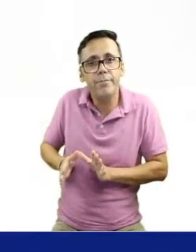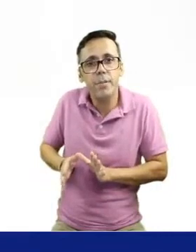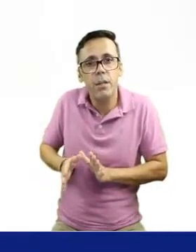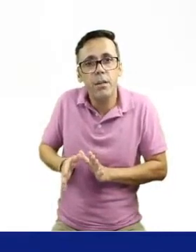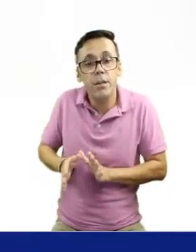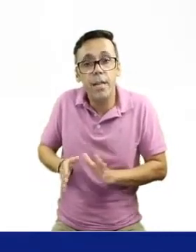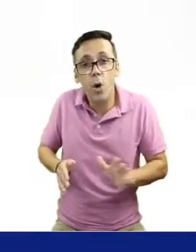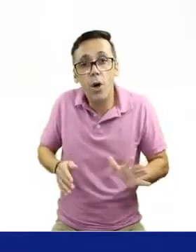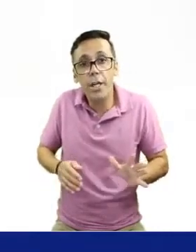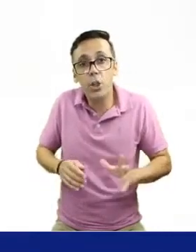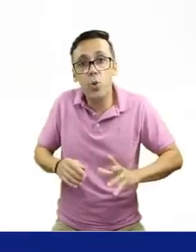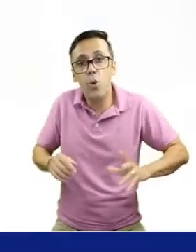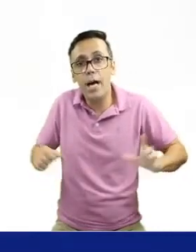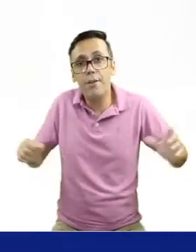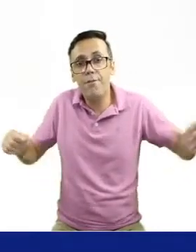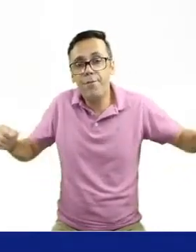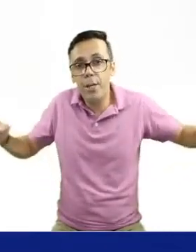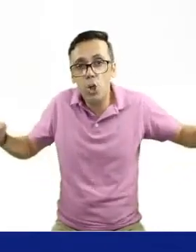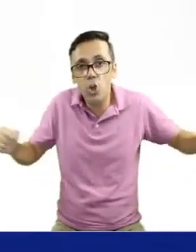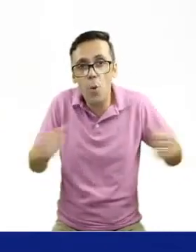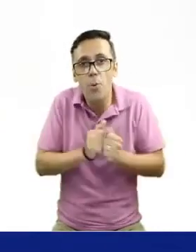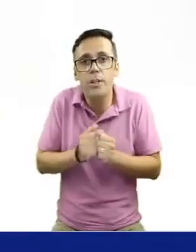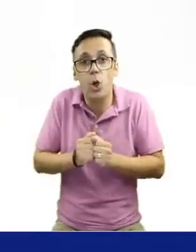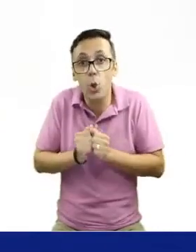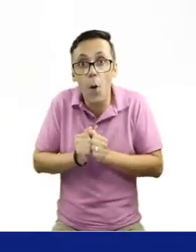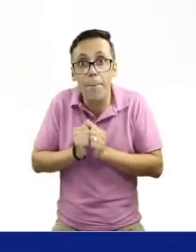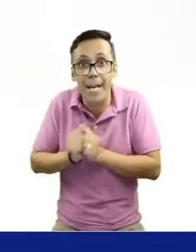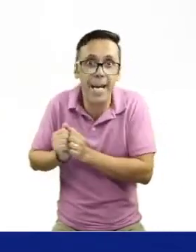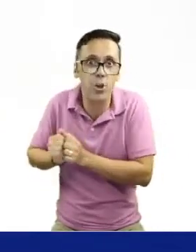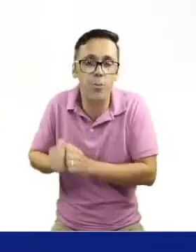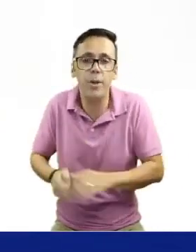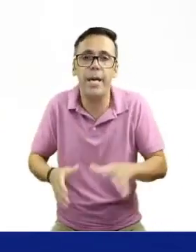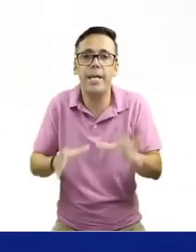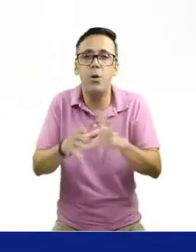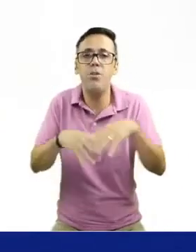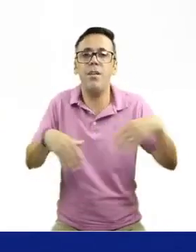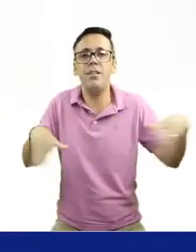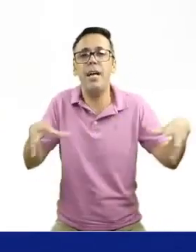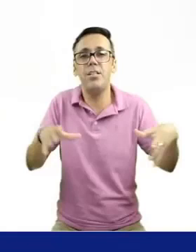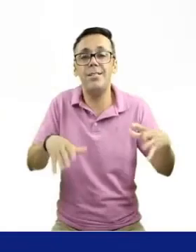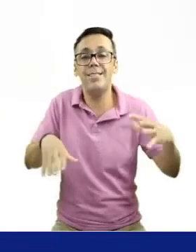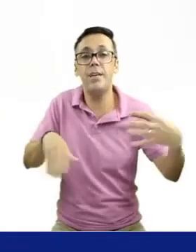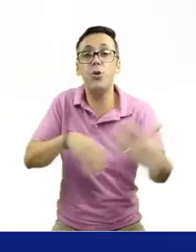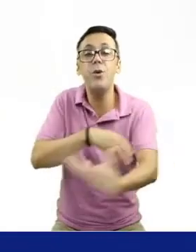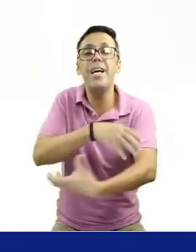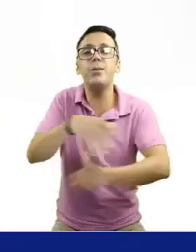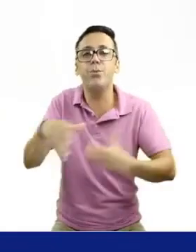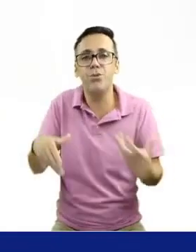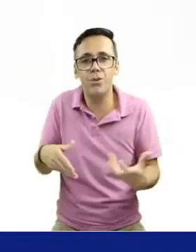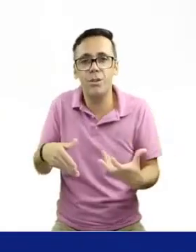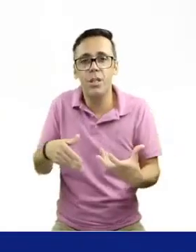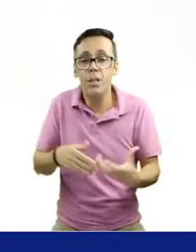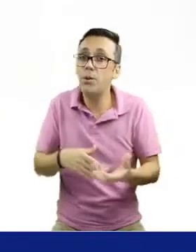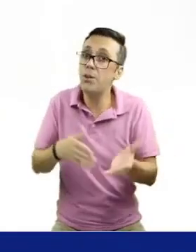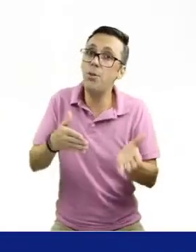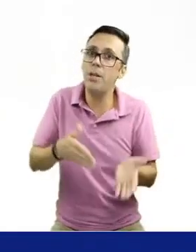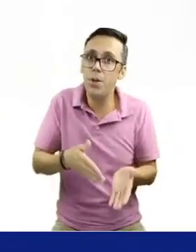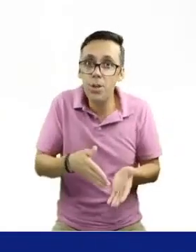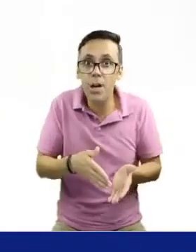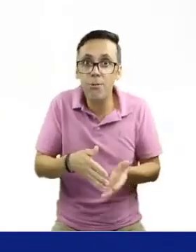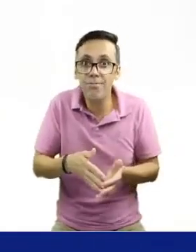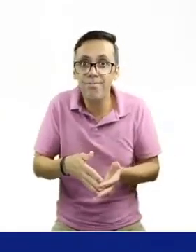a galera na hora que o guarda fechou o portão do prédio porque era na universidade eles estavam no câmpus